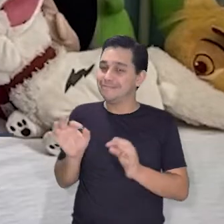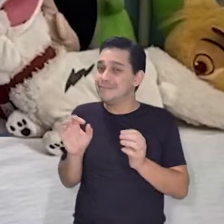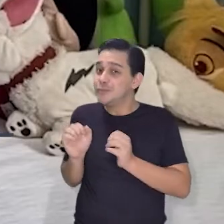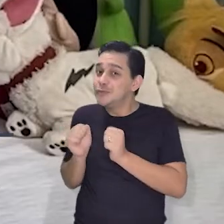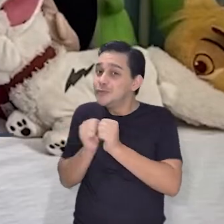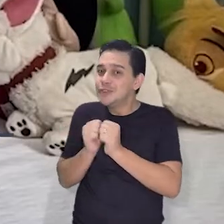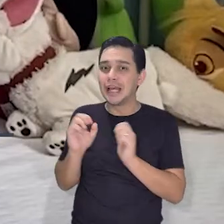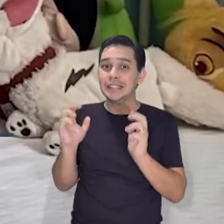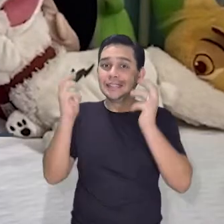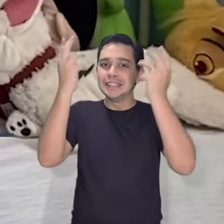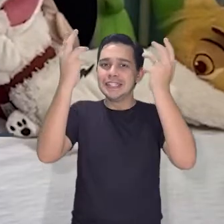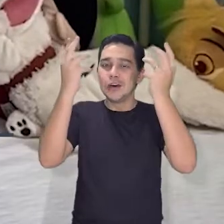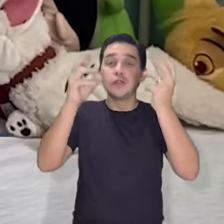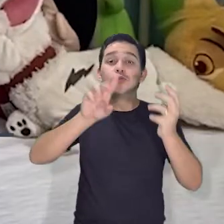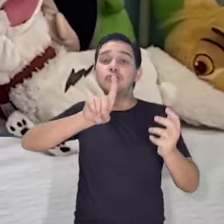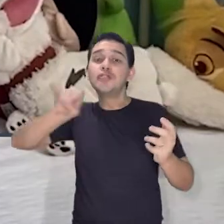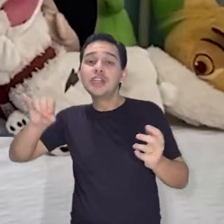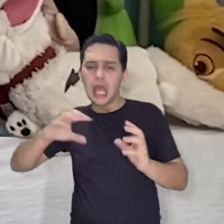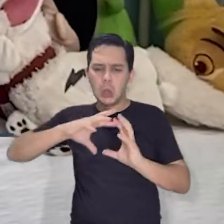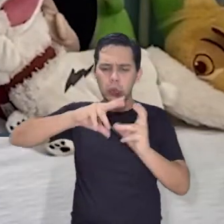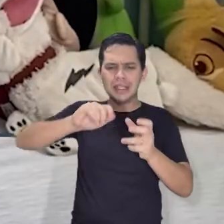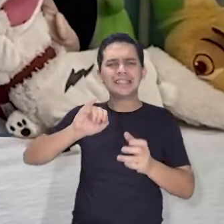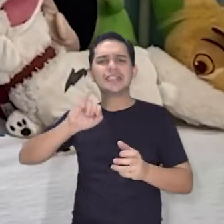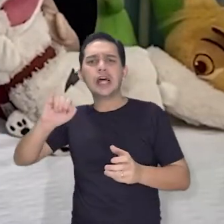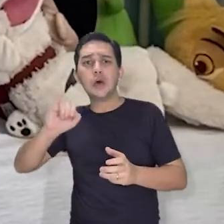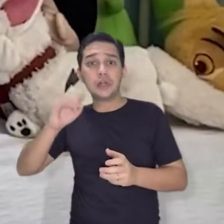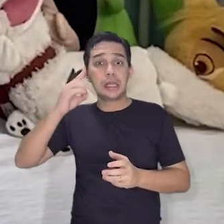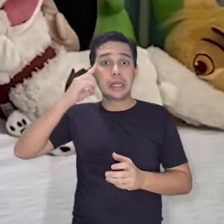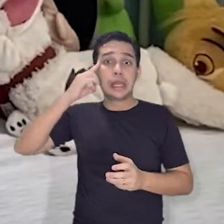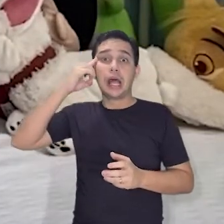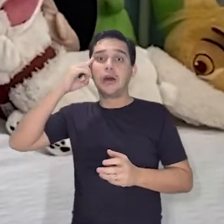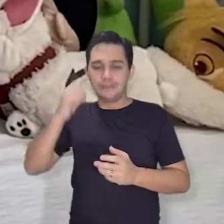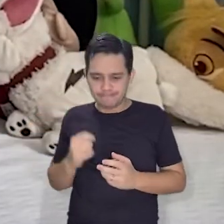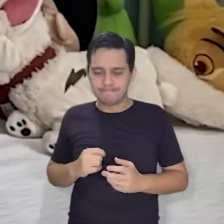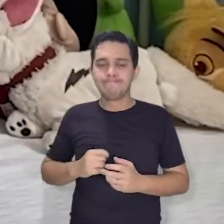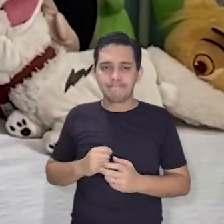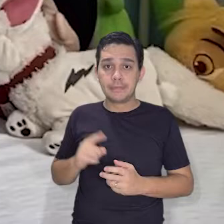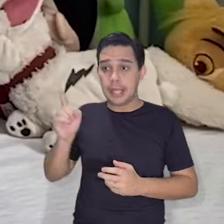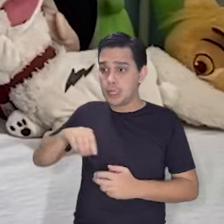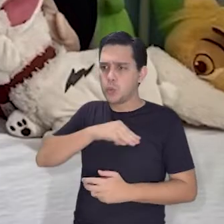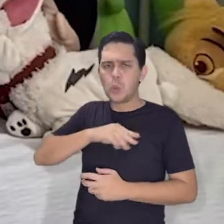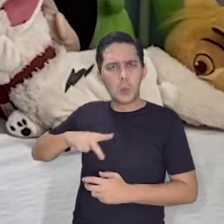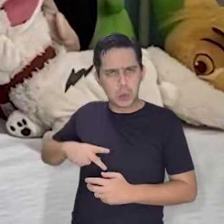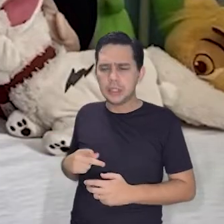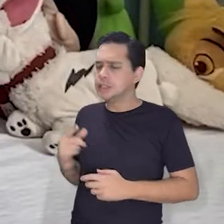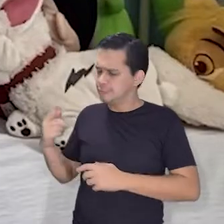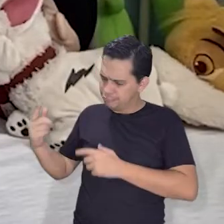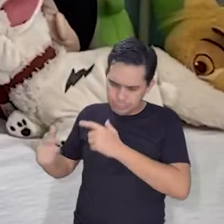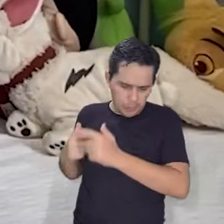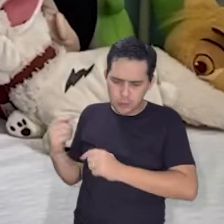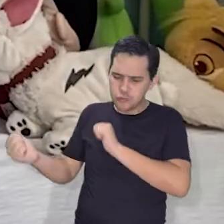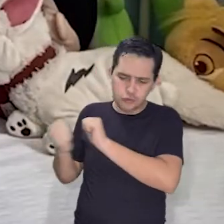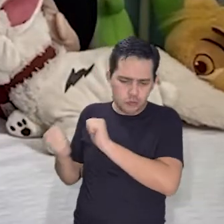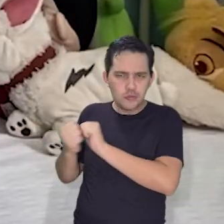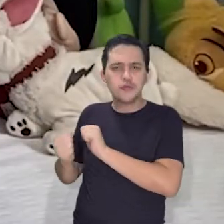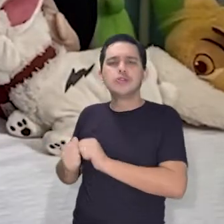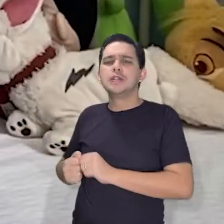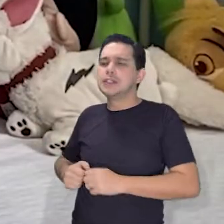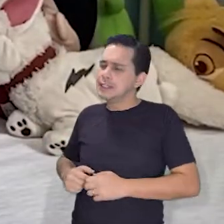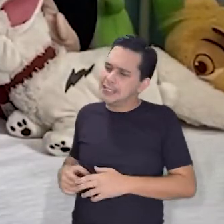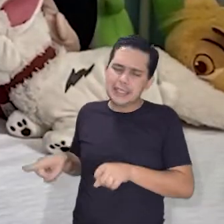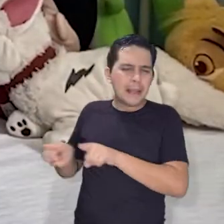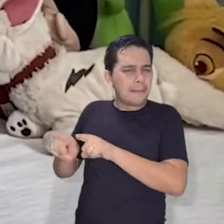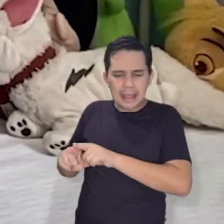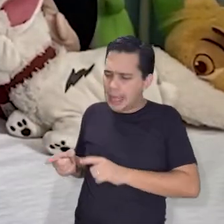ao Ministério Público do Rio de Janeiro, que é a instituição que vem atuando como parceira nessa conscientização já há muitos anos e que luta